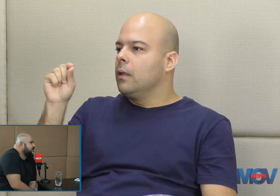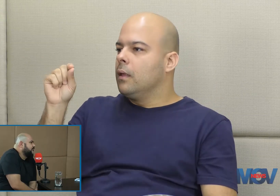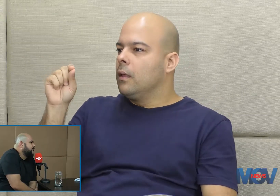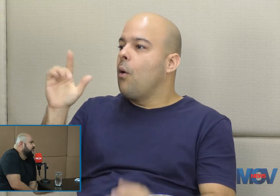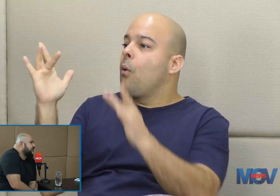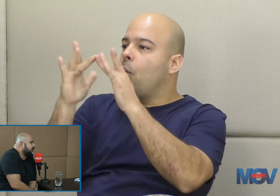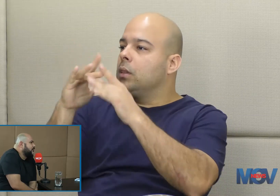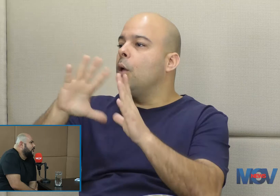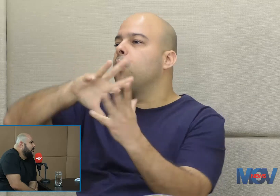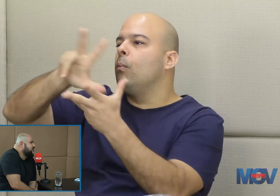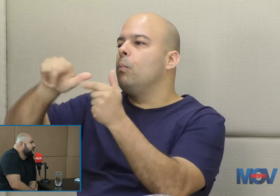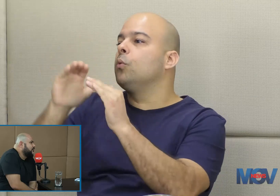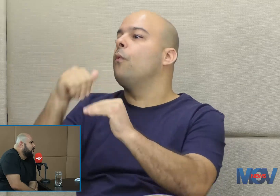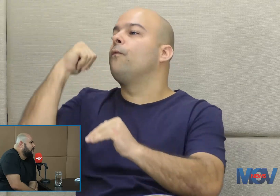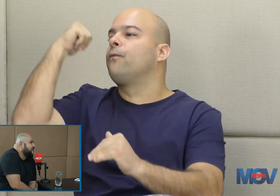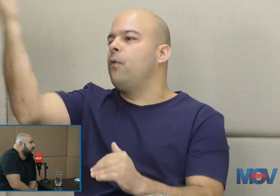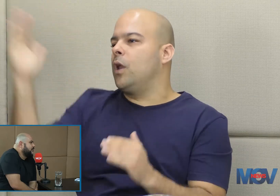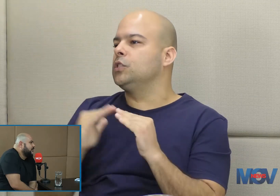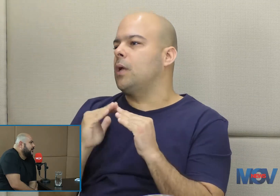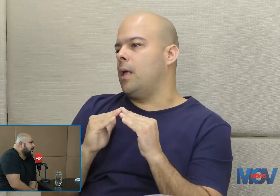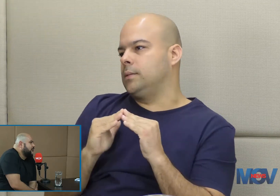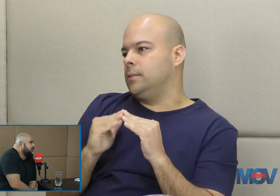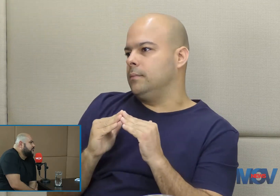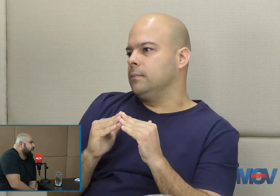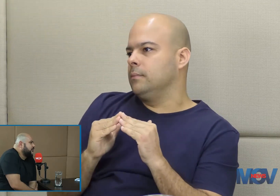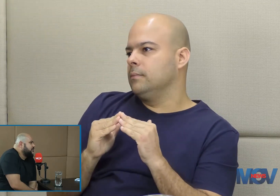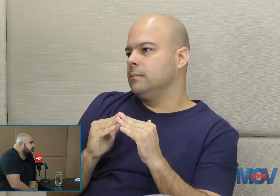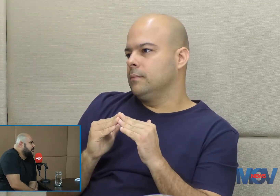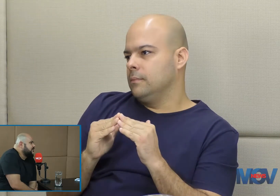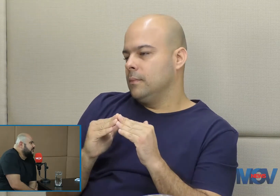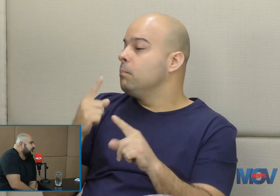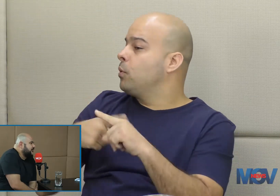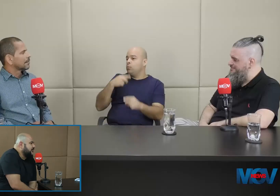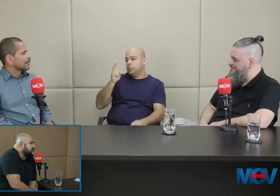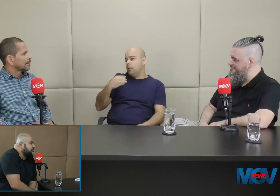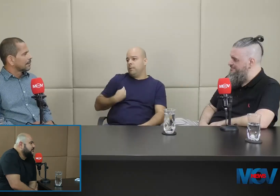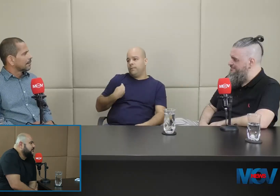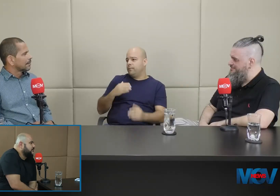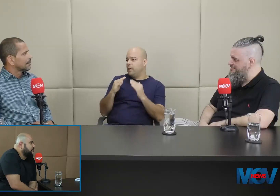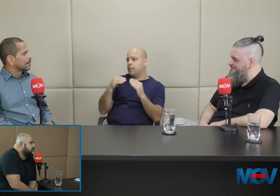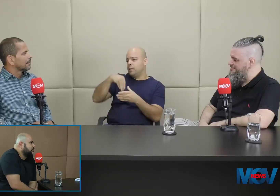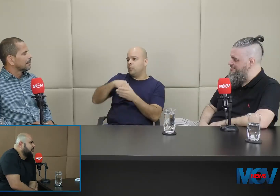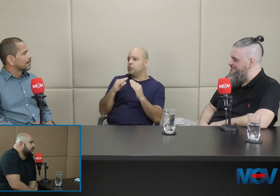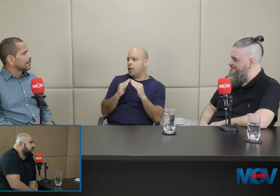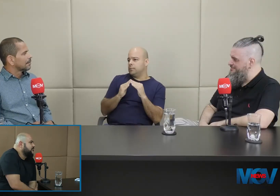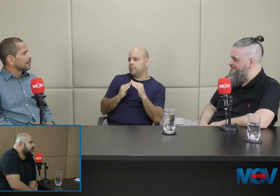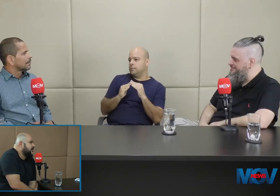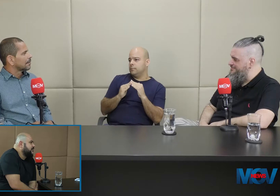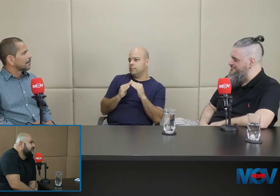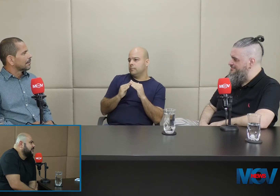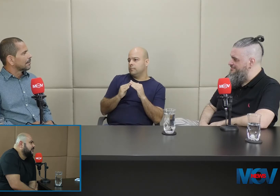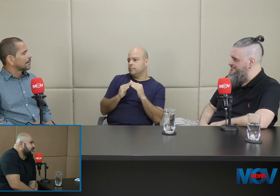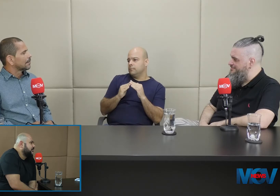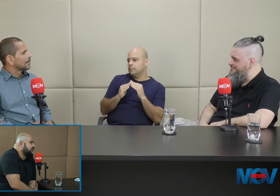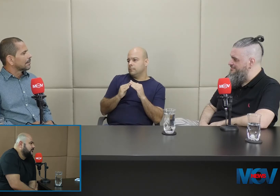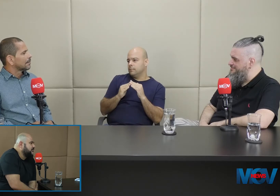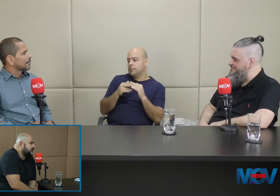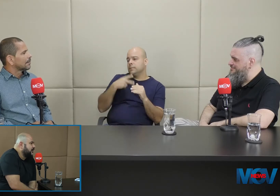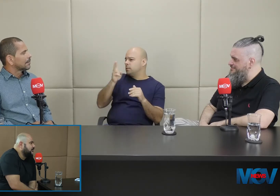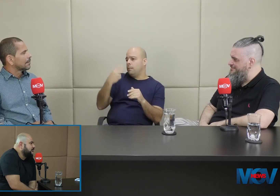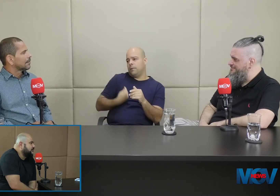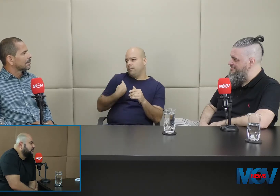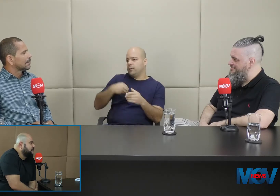Então a minha vida, ela começou fora de casa, na verdade. Porque dentro de casa eu era